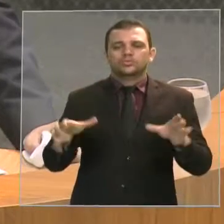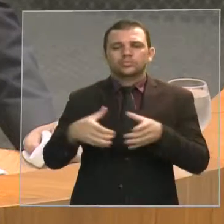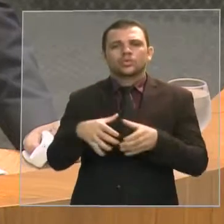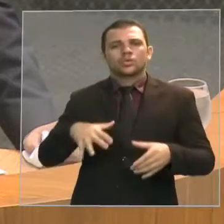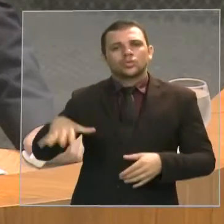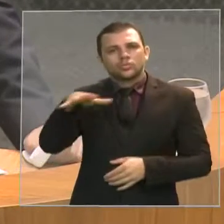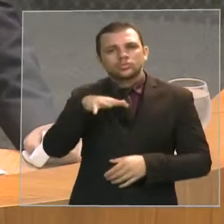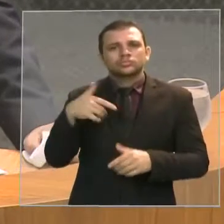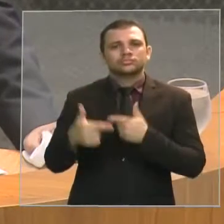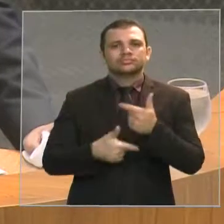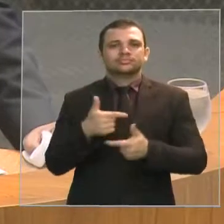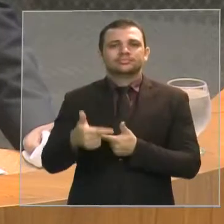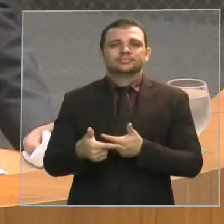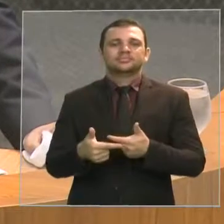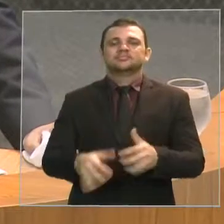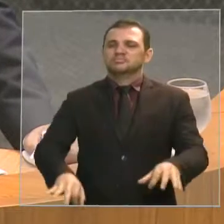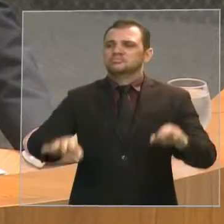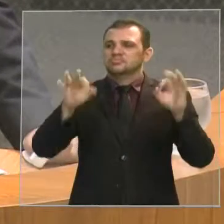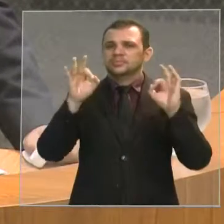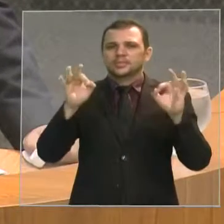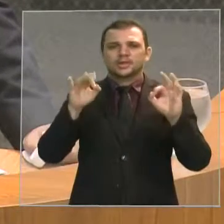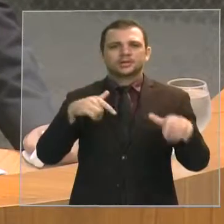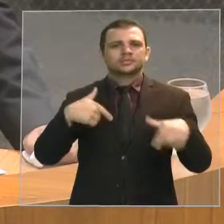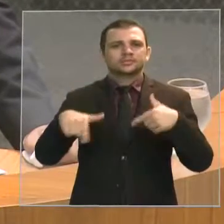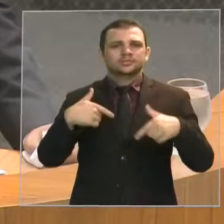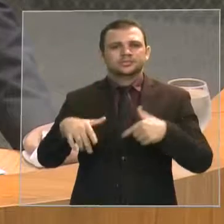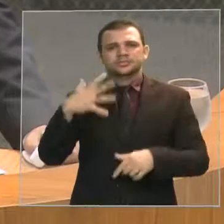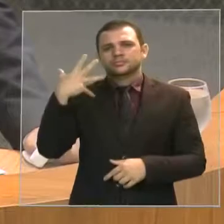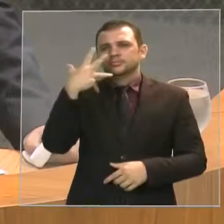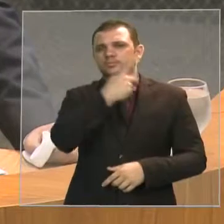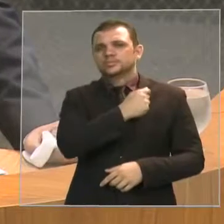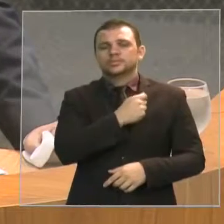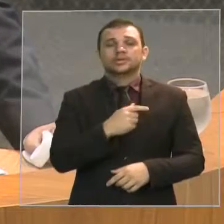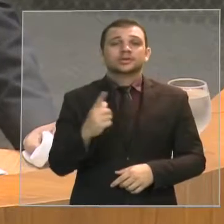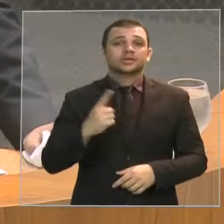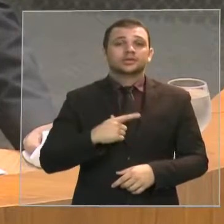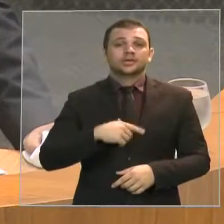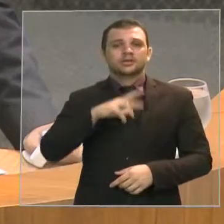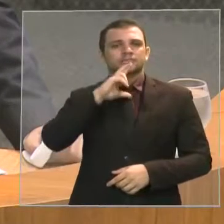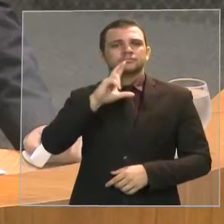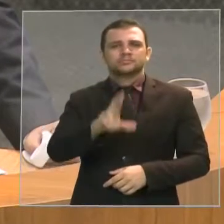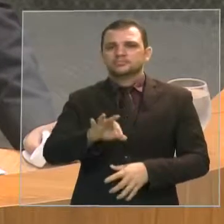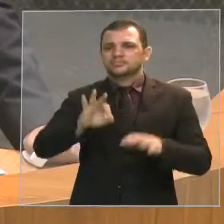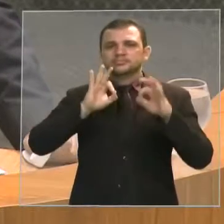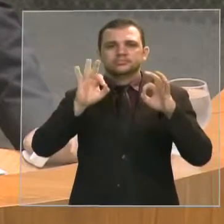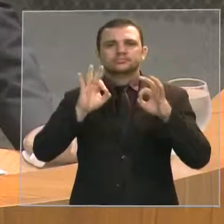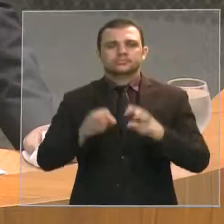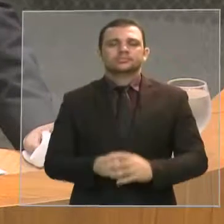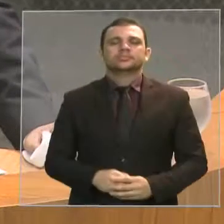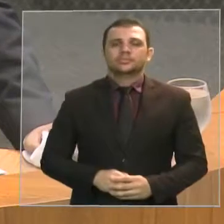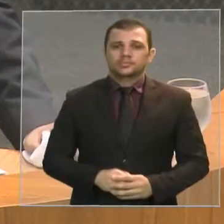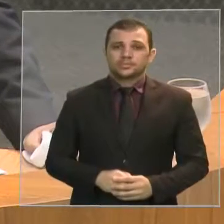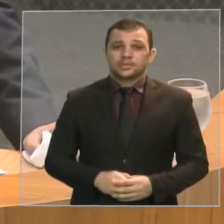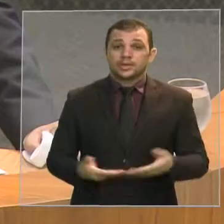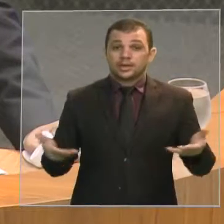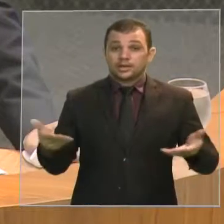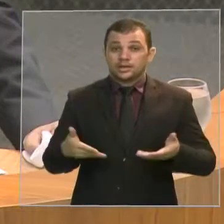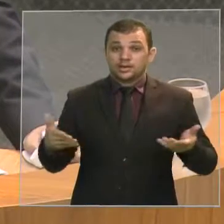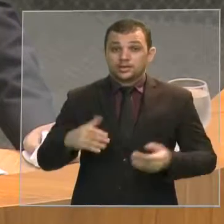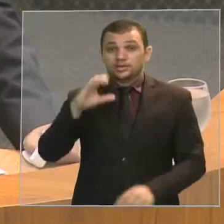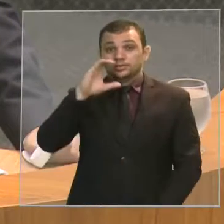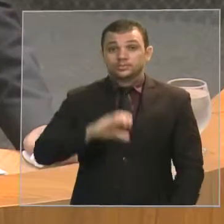fizeram um grande trabalho um belíssimo trabalho com grande resultado e agora o cidadão